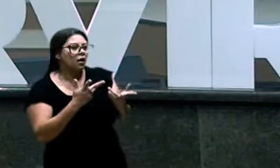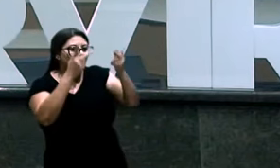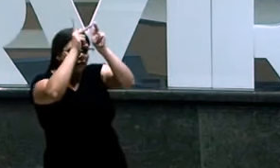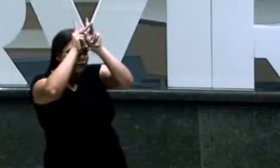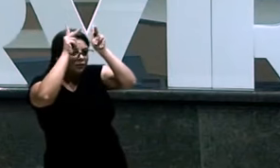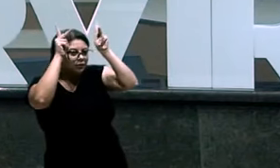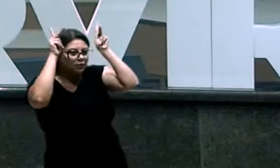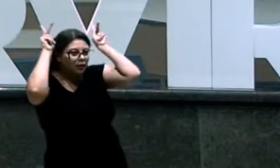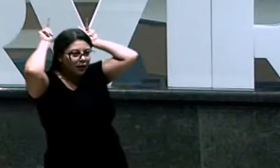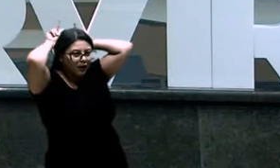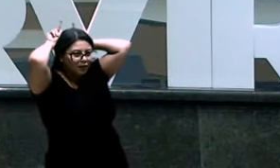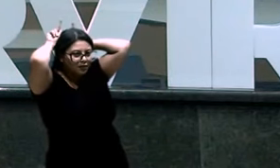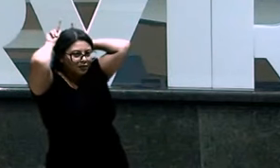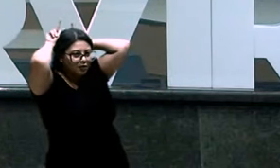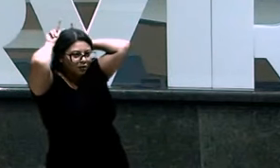de João.